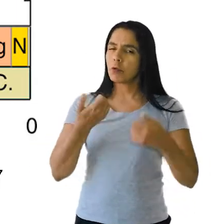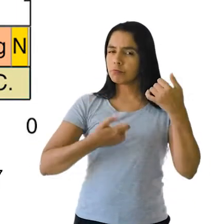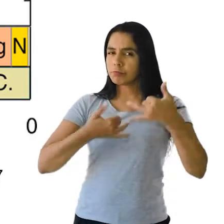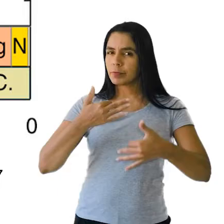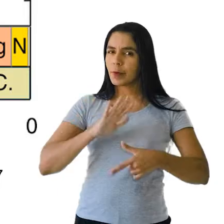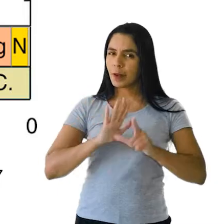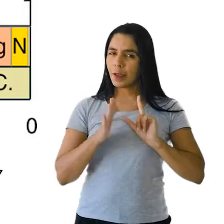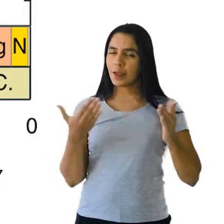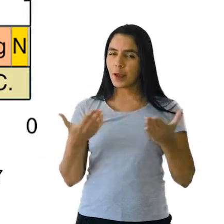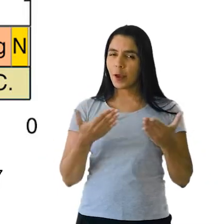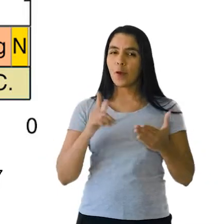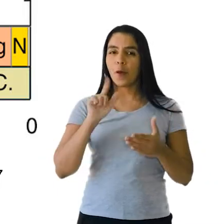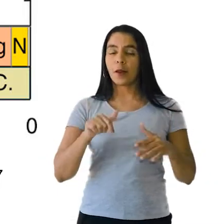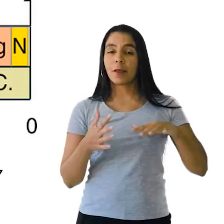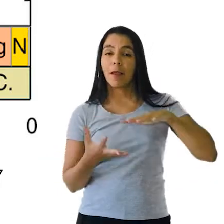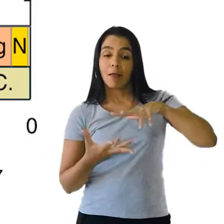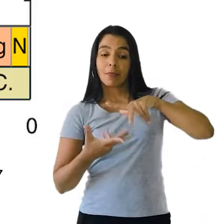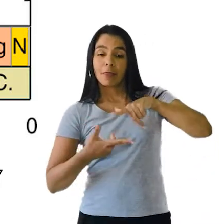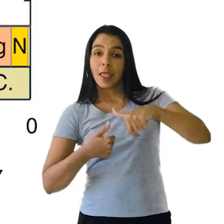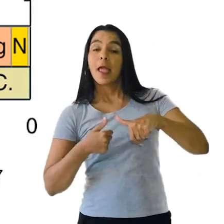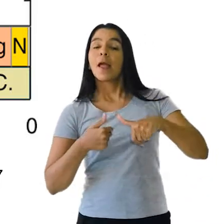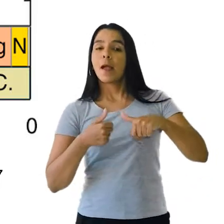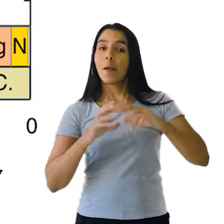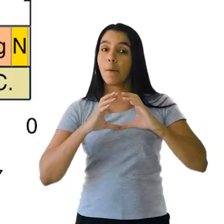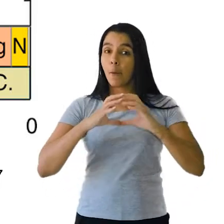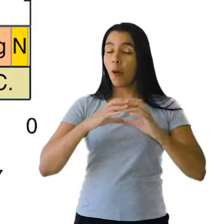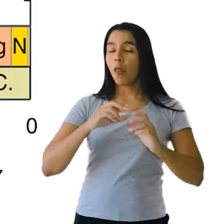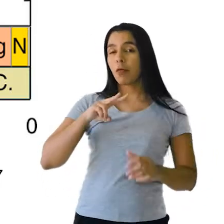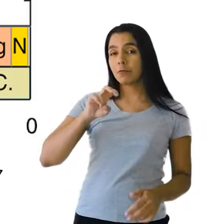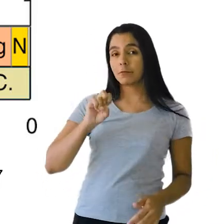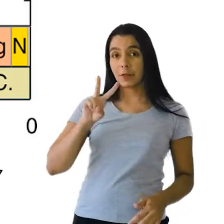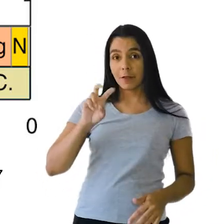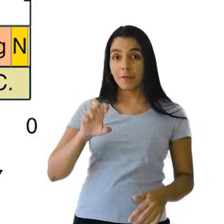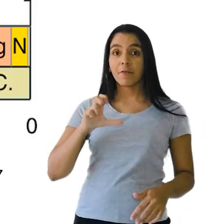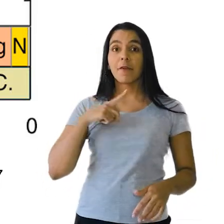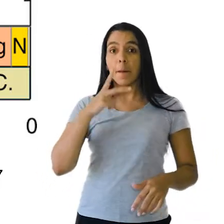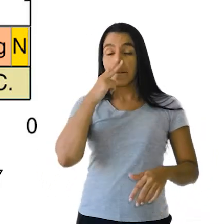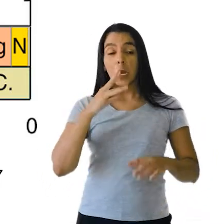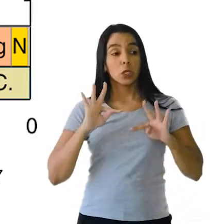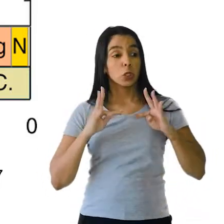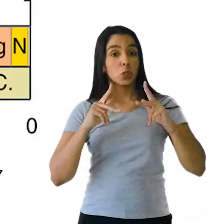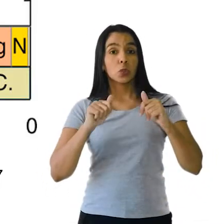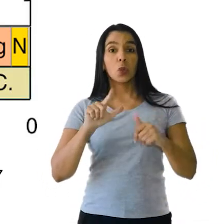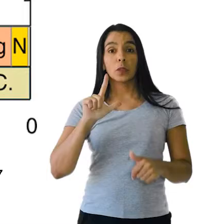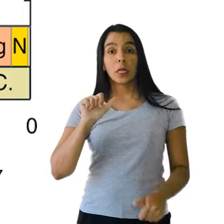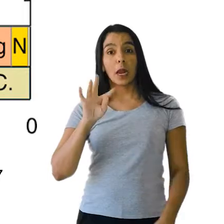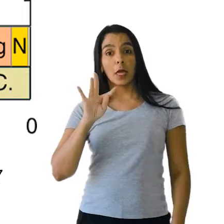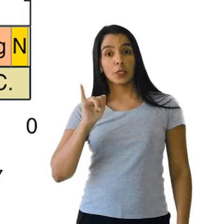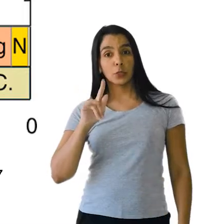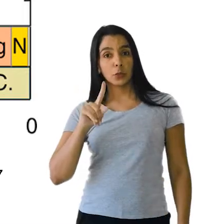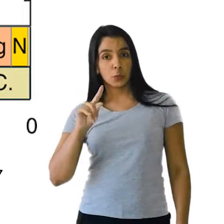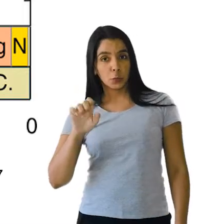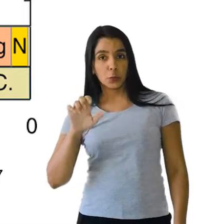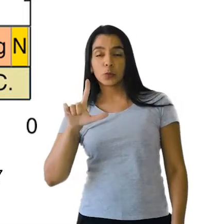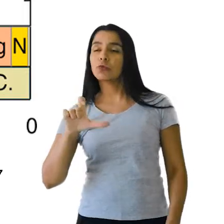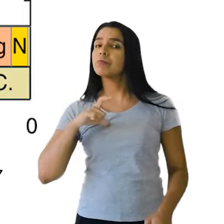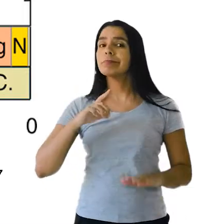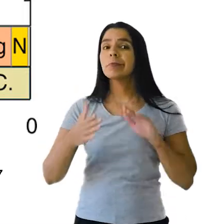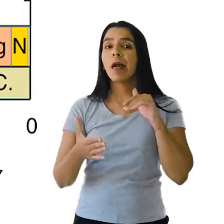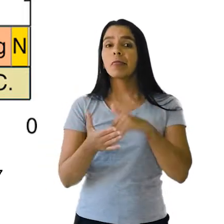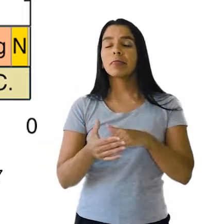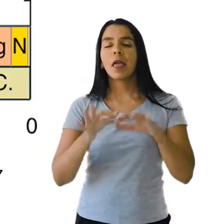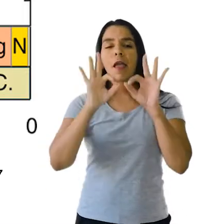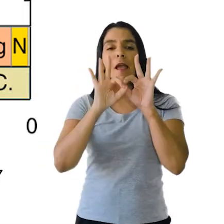eventos, que são justamente os eventos que eu acabei de mencionar, o snowball, eles cobrem quase toda a